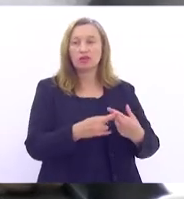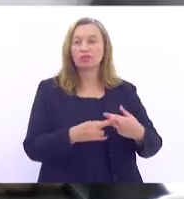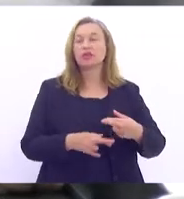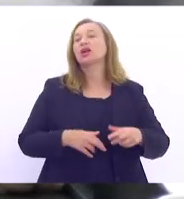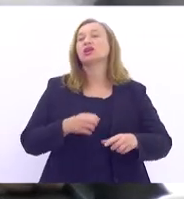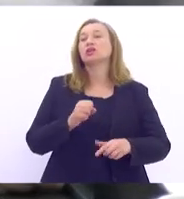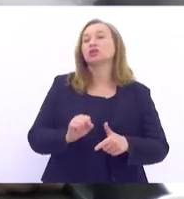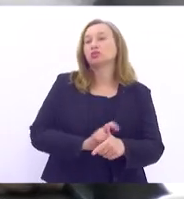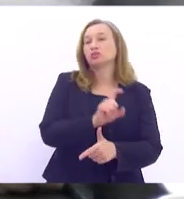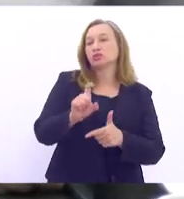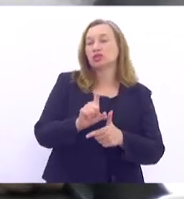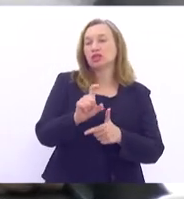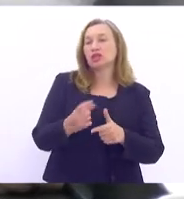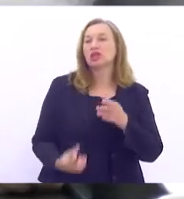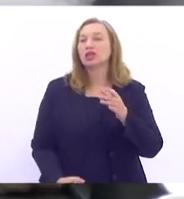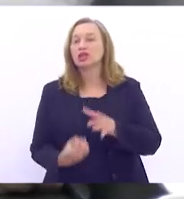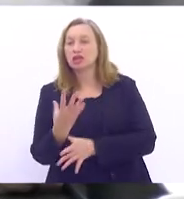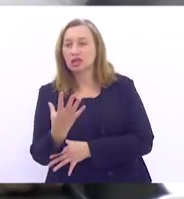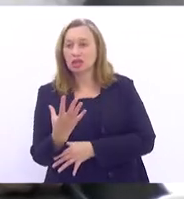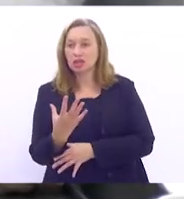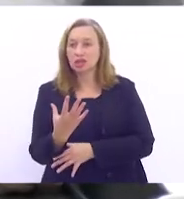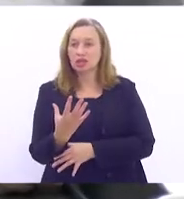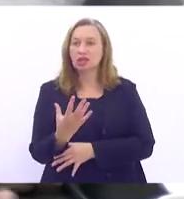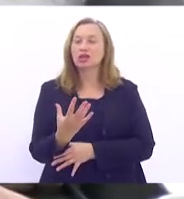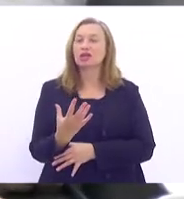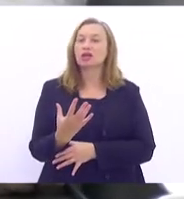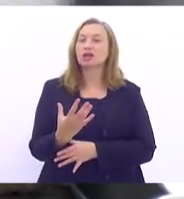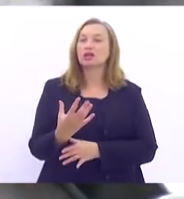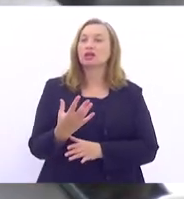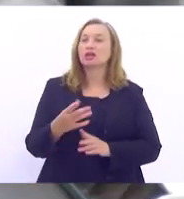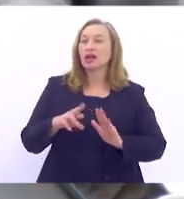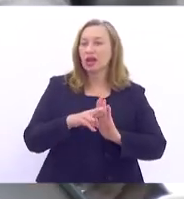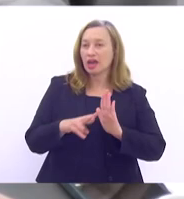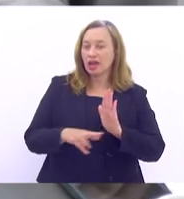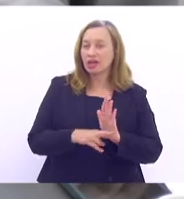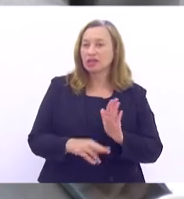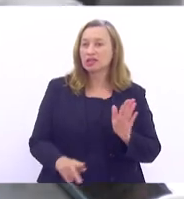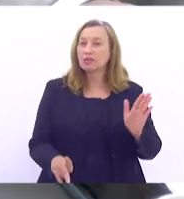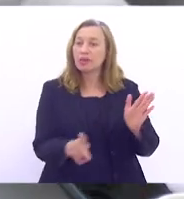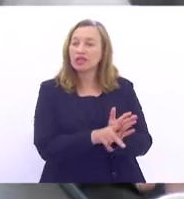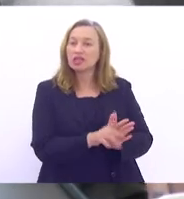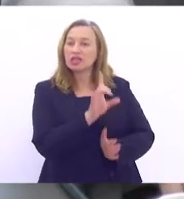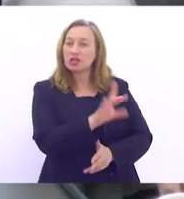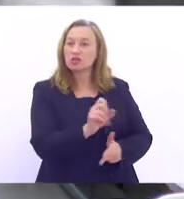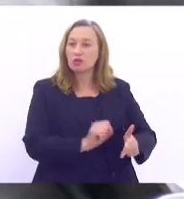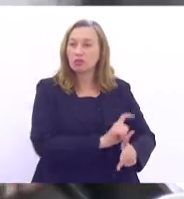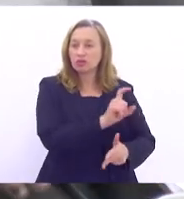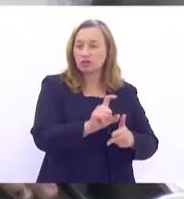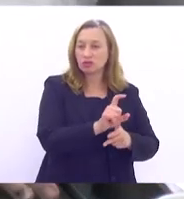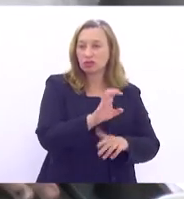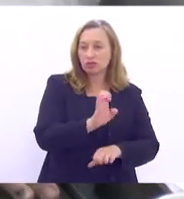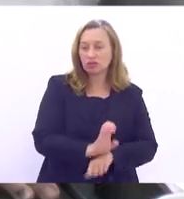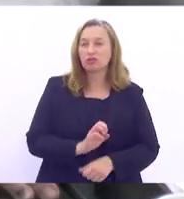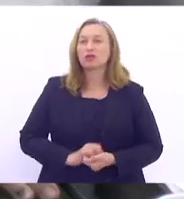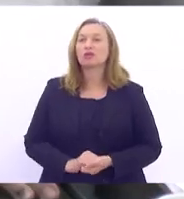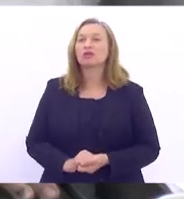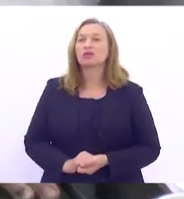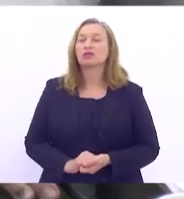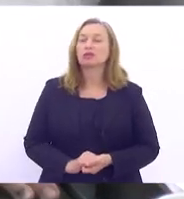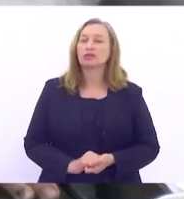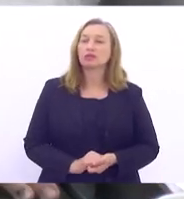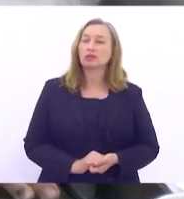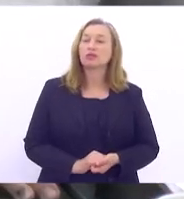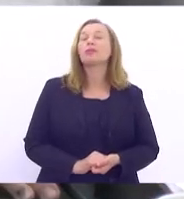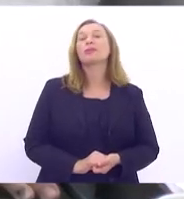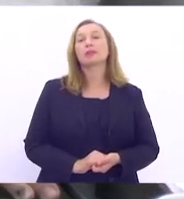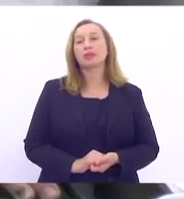uma gratificação, e isso é competência privativa, né, do Poder Executivo Estadual. Então, fica aqui a sugestão. A gente novamente